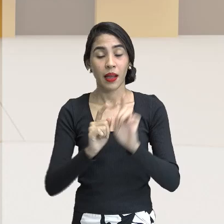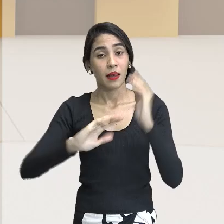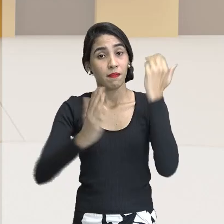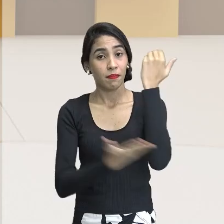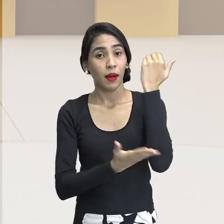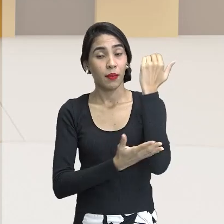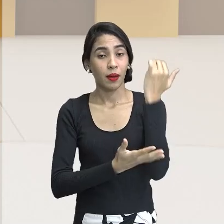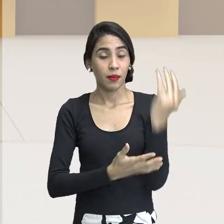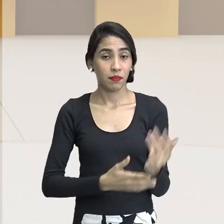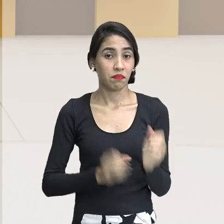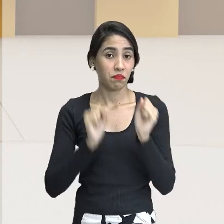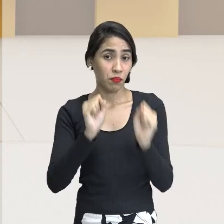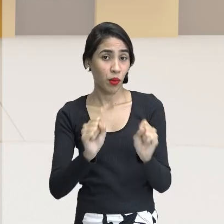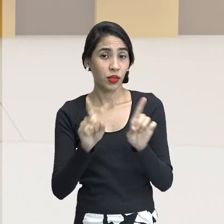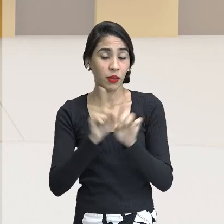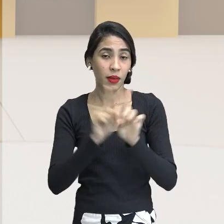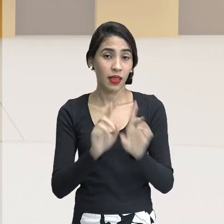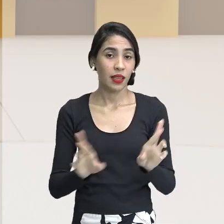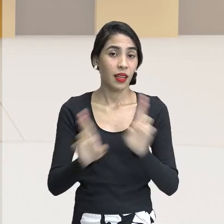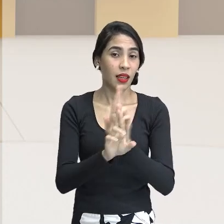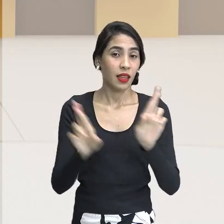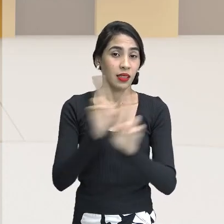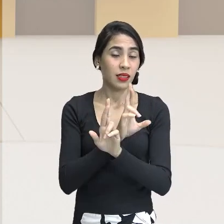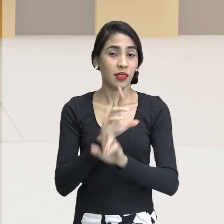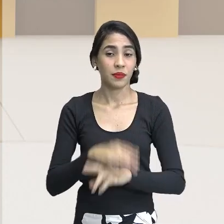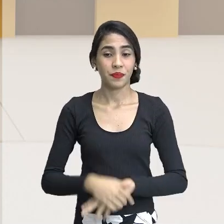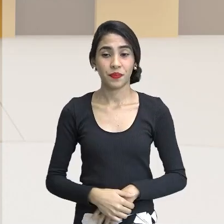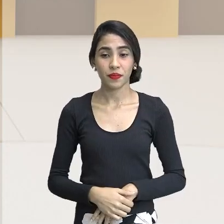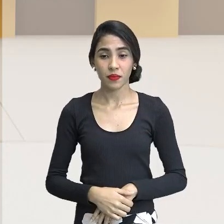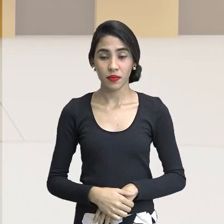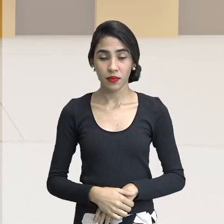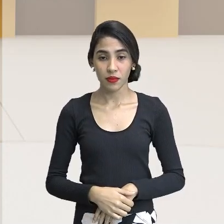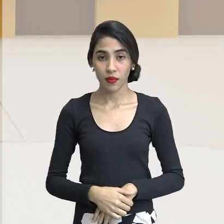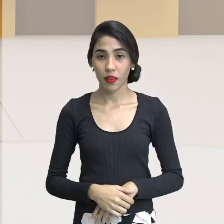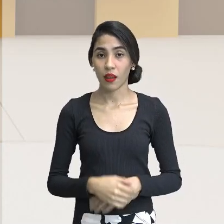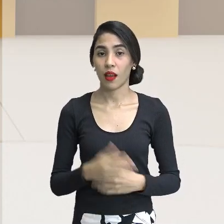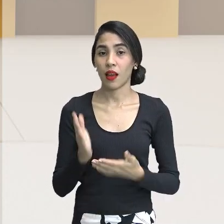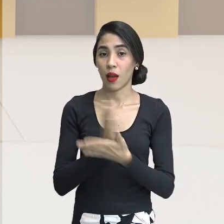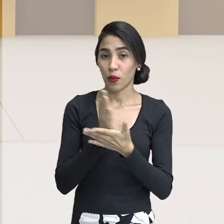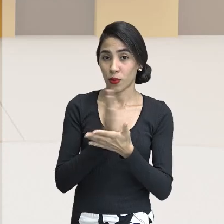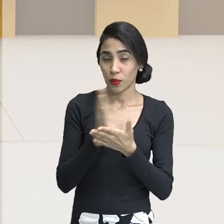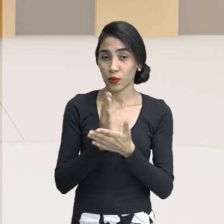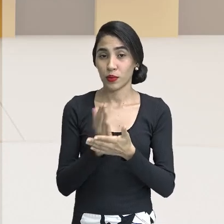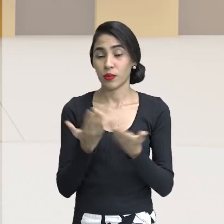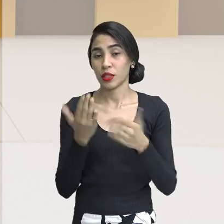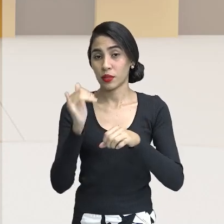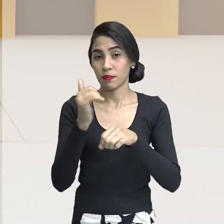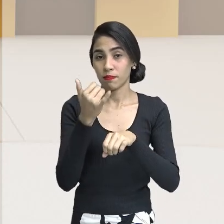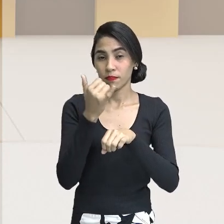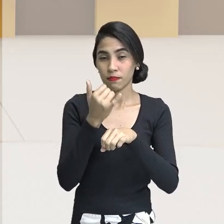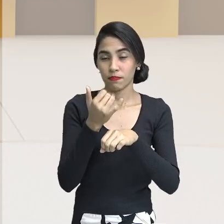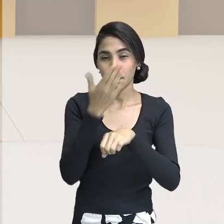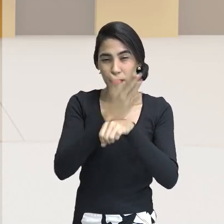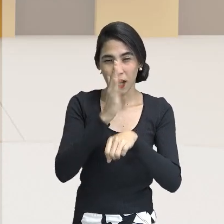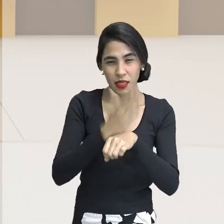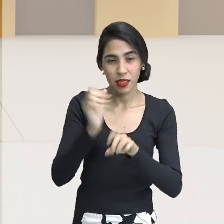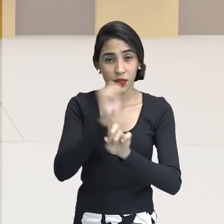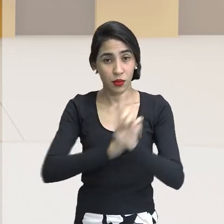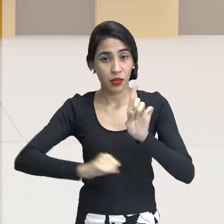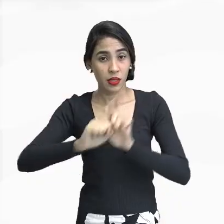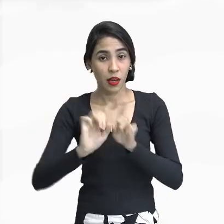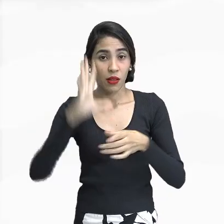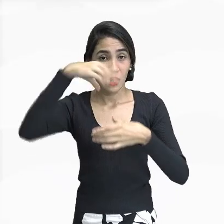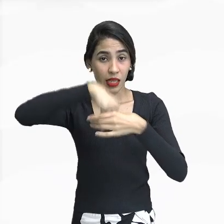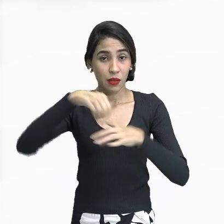da Amazônia pode estar relacionado a alguns fatores, algumas práticas sociais que estão presentes